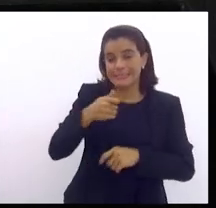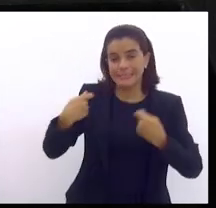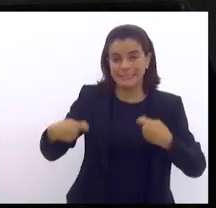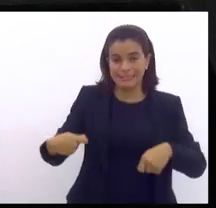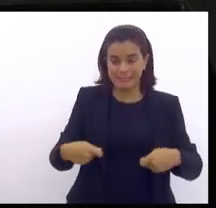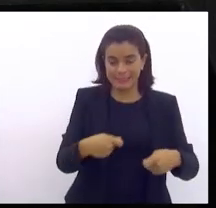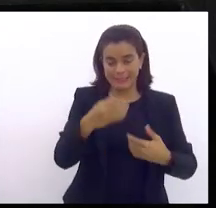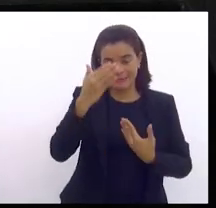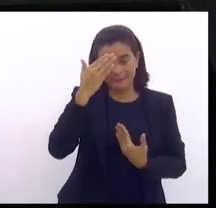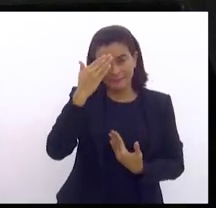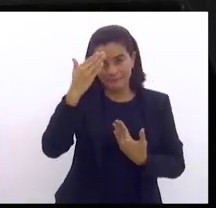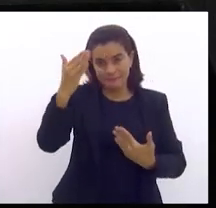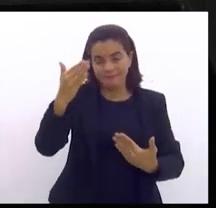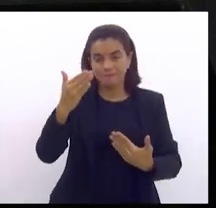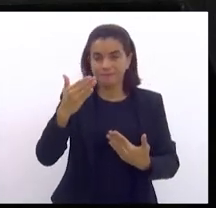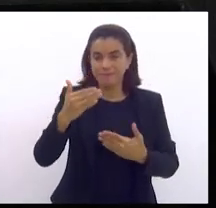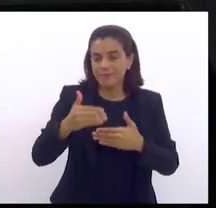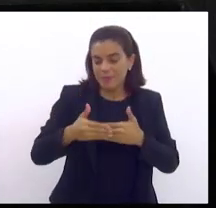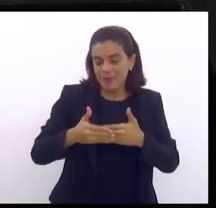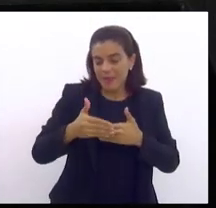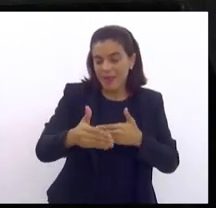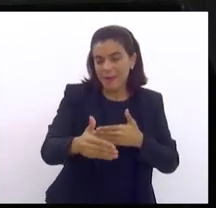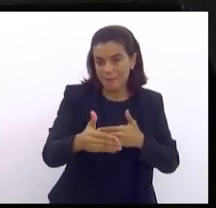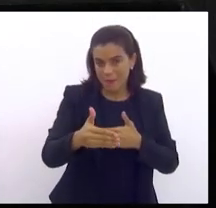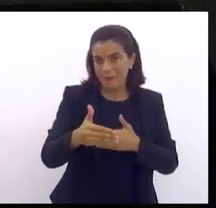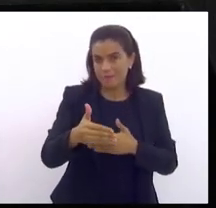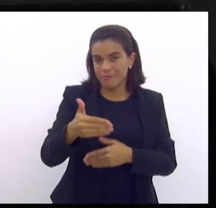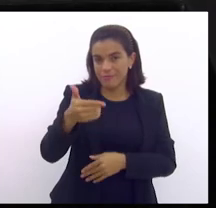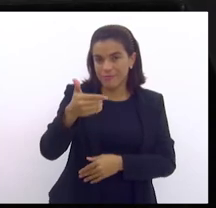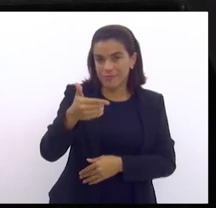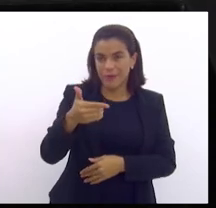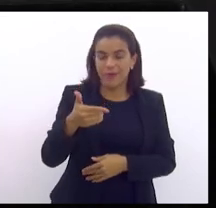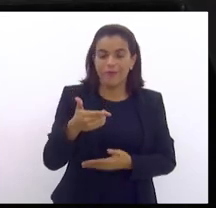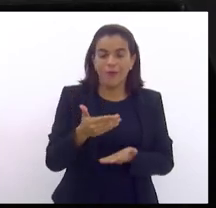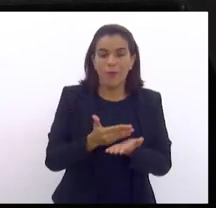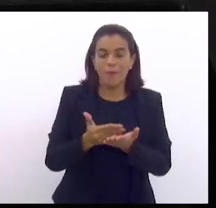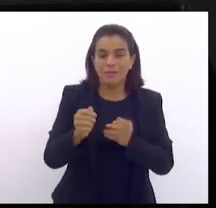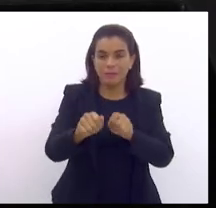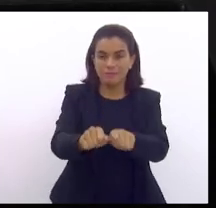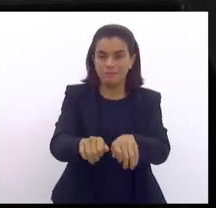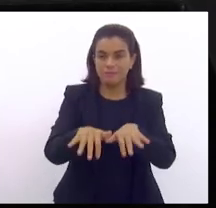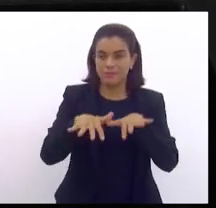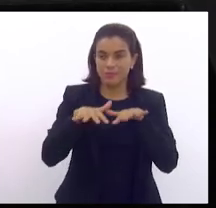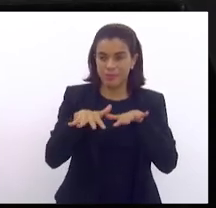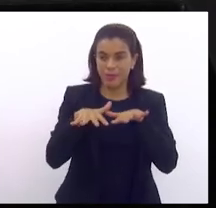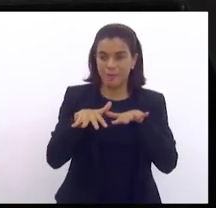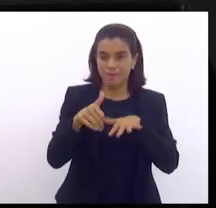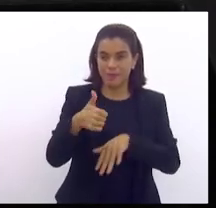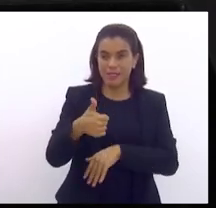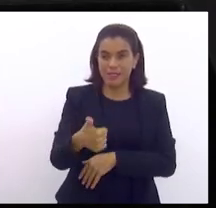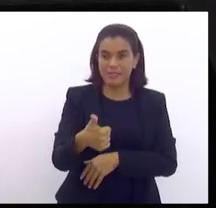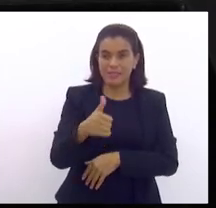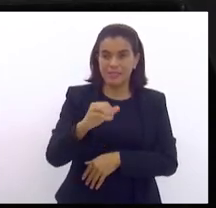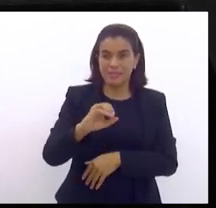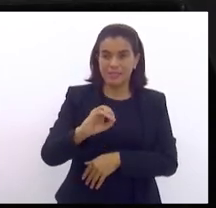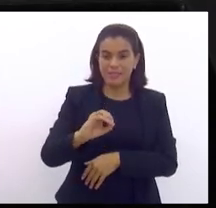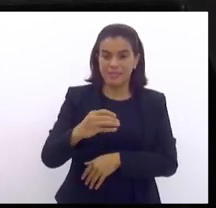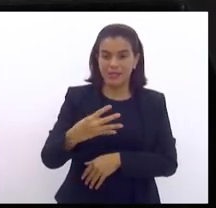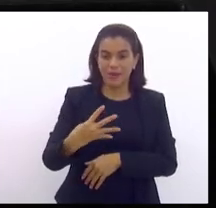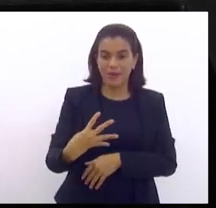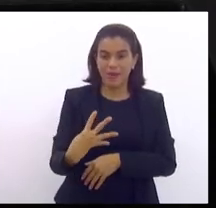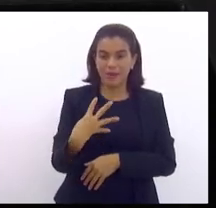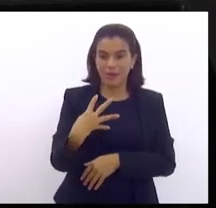obrigado. E vamos, daqui a pouco, estarmos dando início à nossa sessão de 104